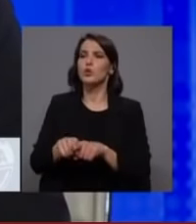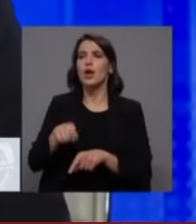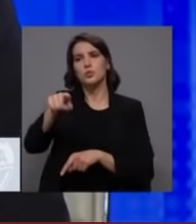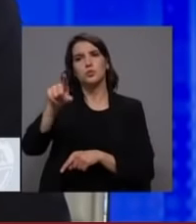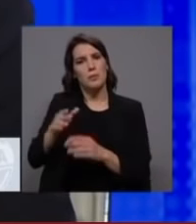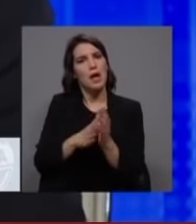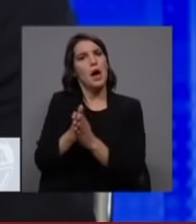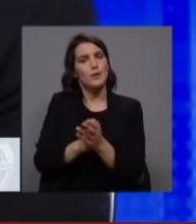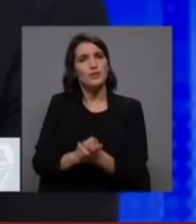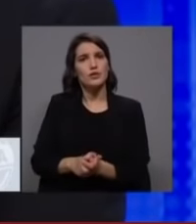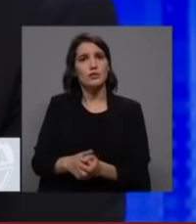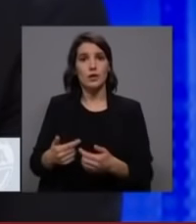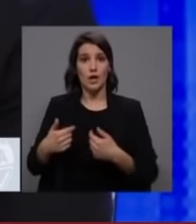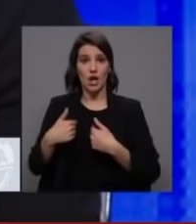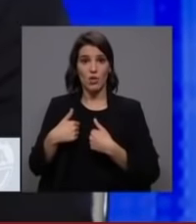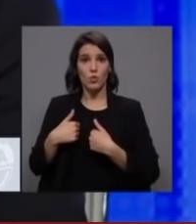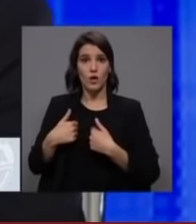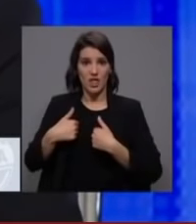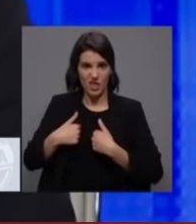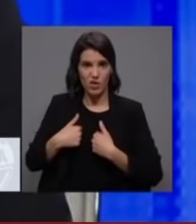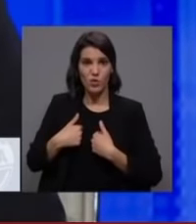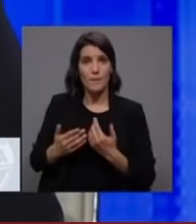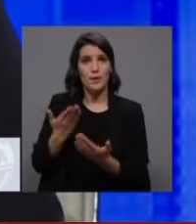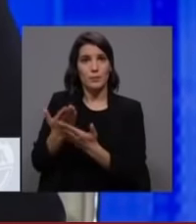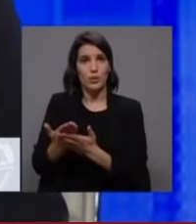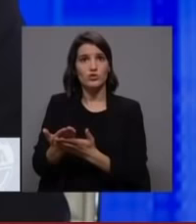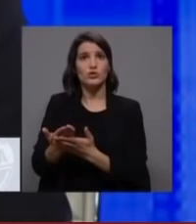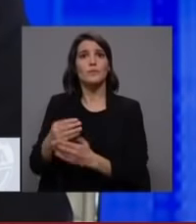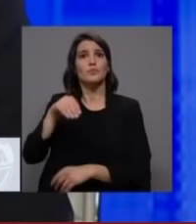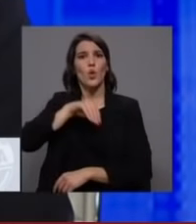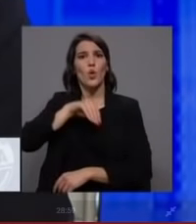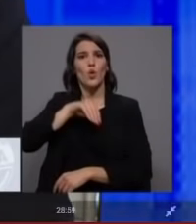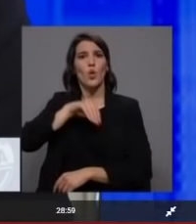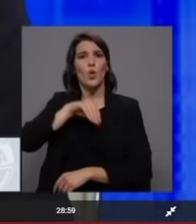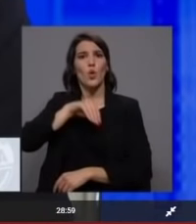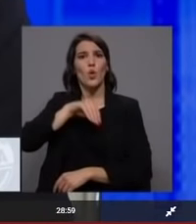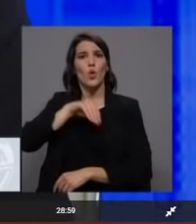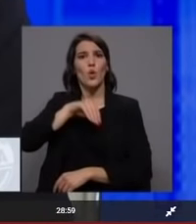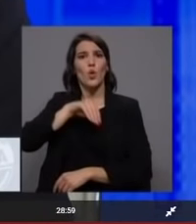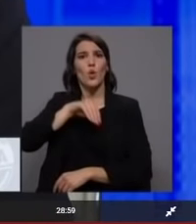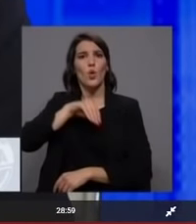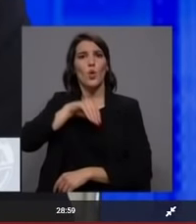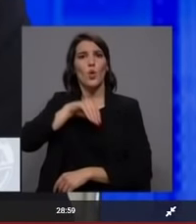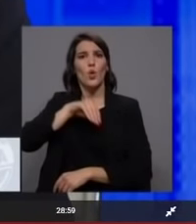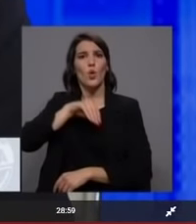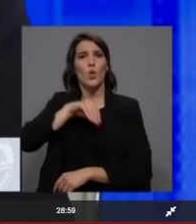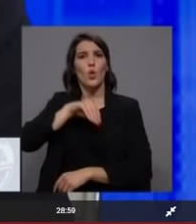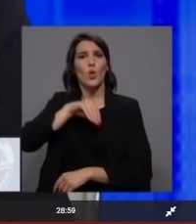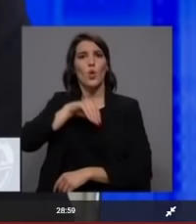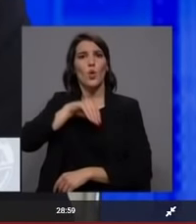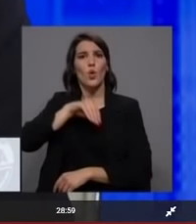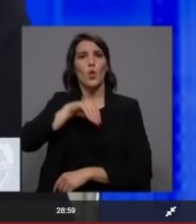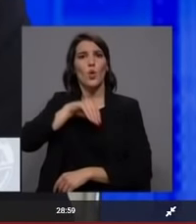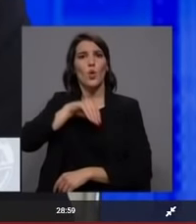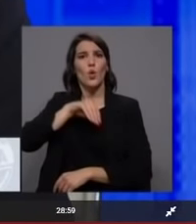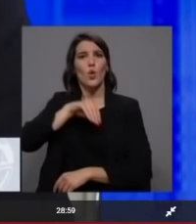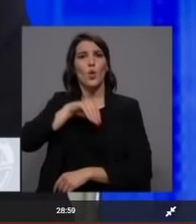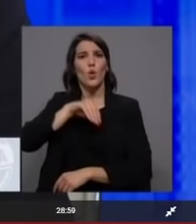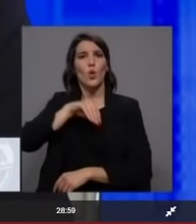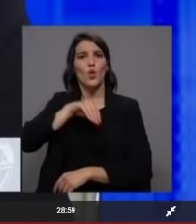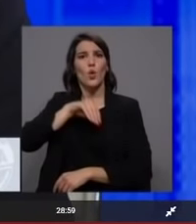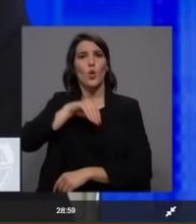iniciar diz ah eu eu que produzir o salário dos deputados na Assembleia da República e vai lavar ele com estas sequências